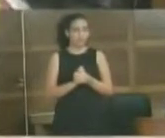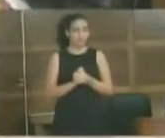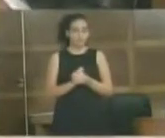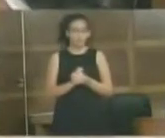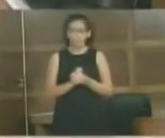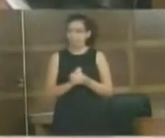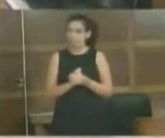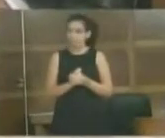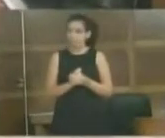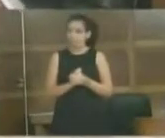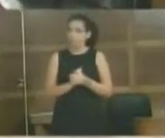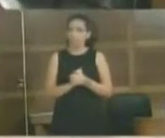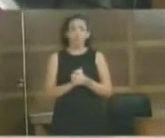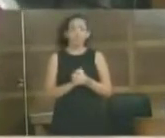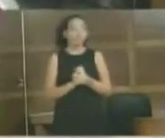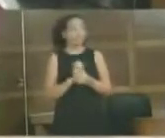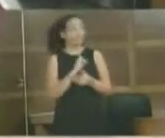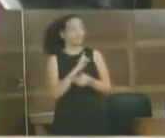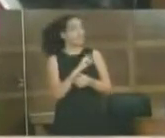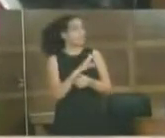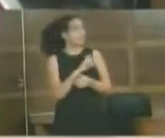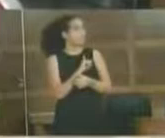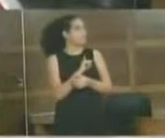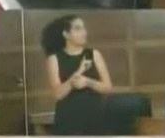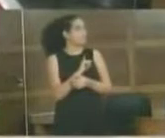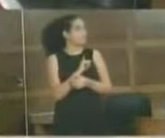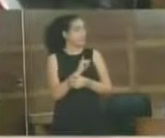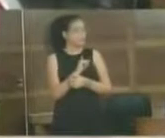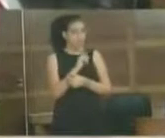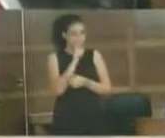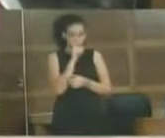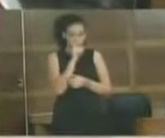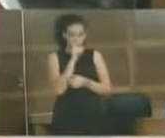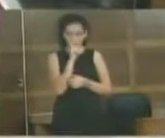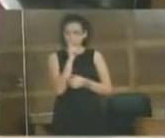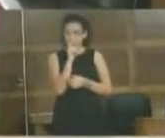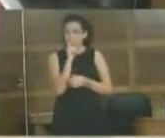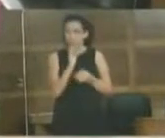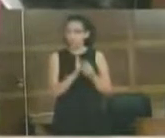Né? Vamos ver se a gente aumenta, né, Patrícia, um pouco. Né?